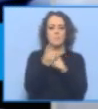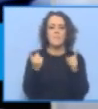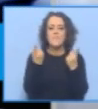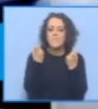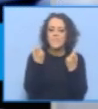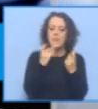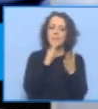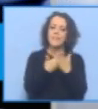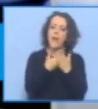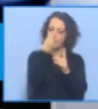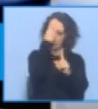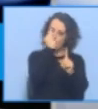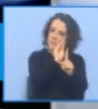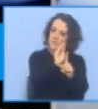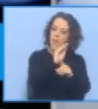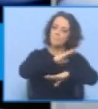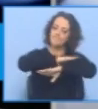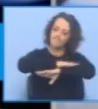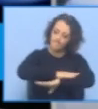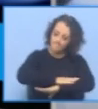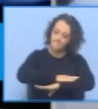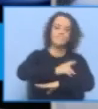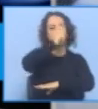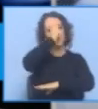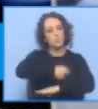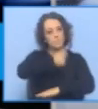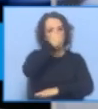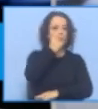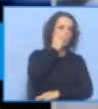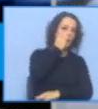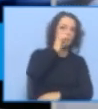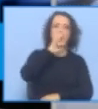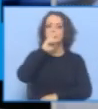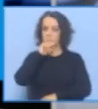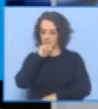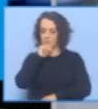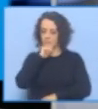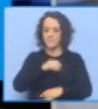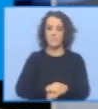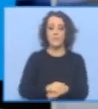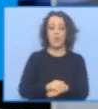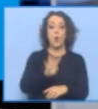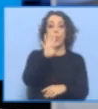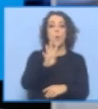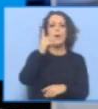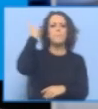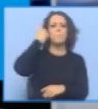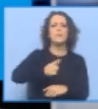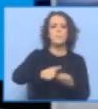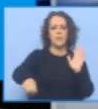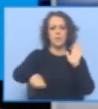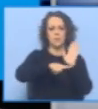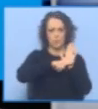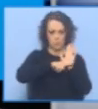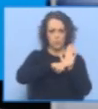estes conselhos, esta obediência, este respeito, este honrar o pai e mãe. Há aqui um comentário ao Quarto Mandamento, nitidamente, de